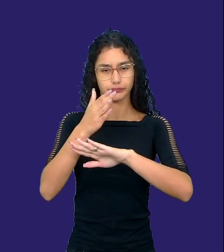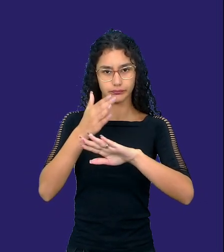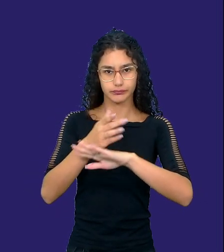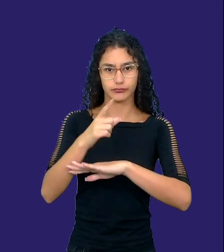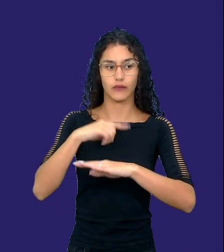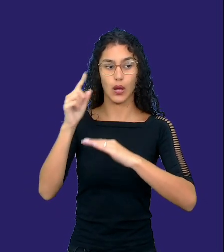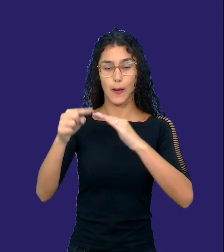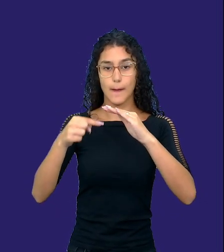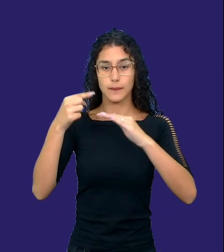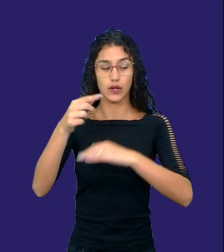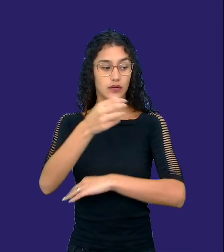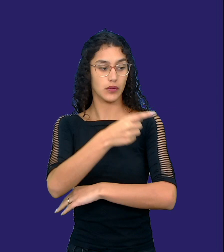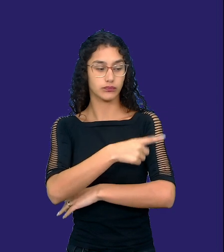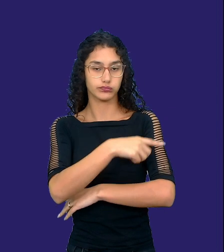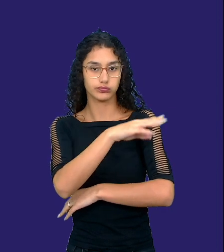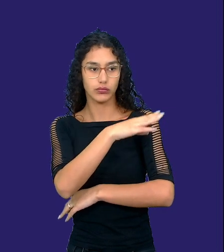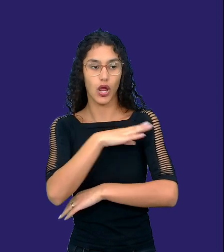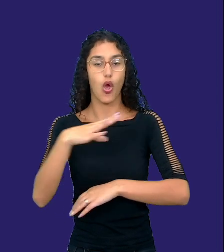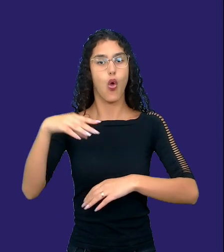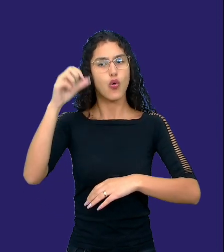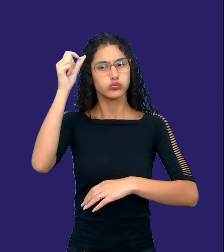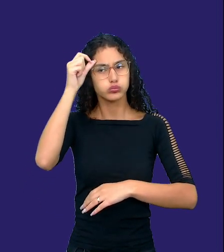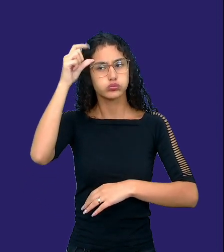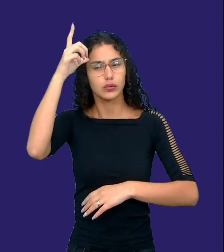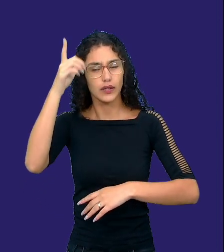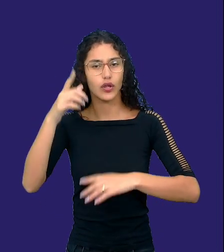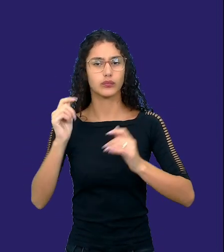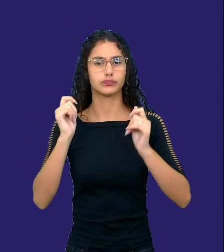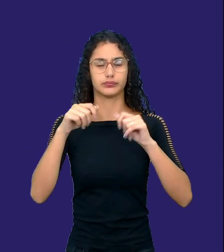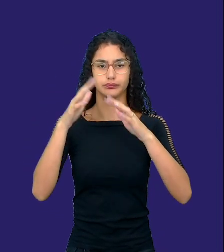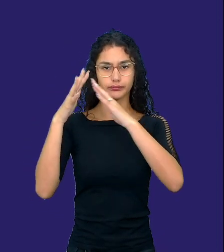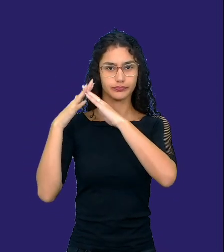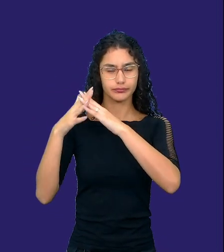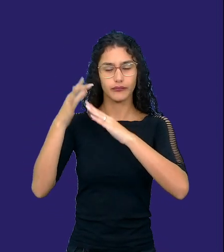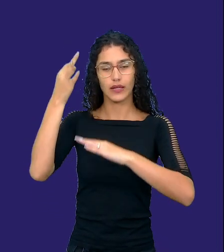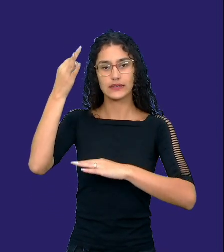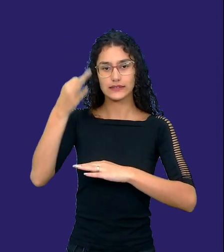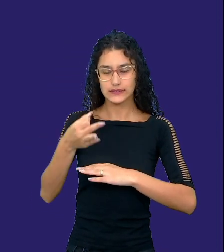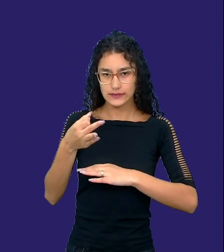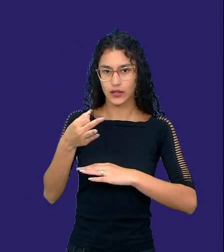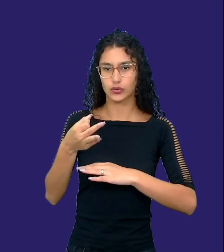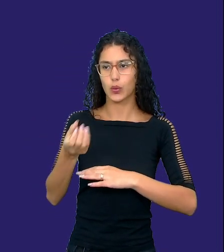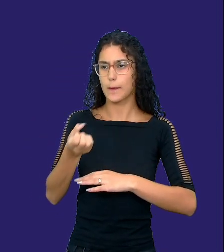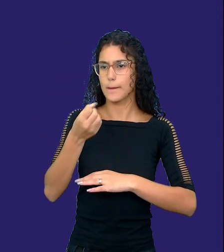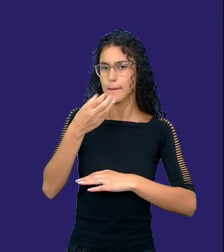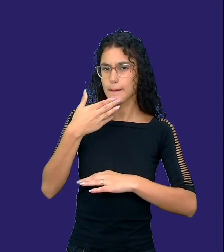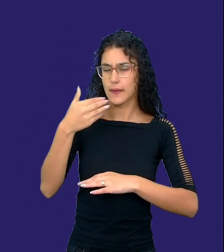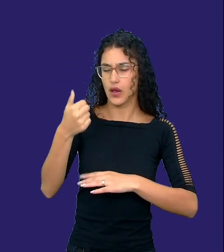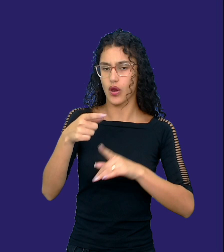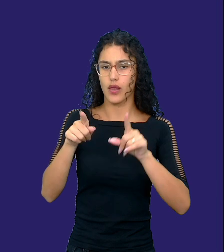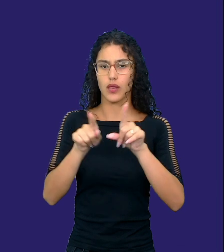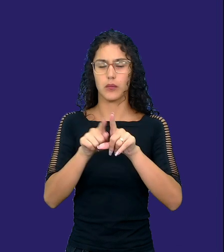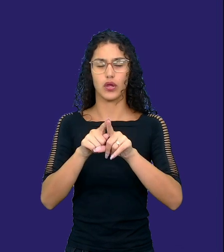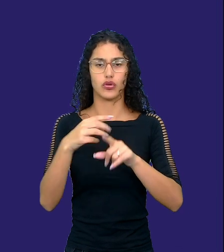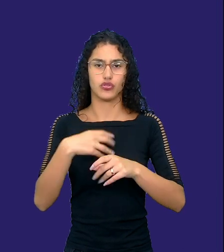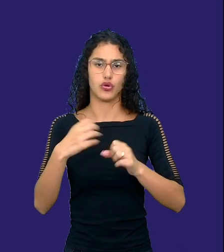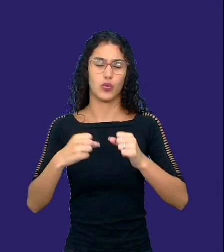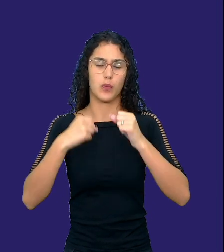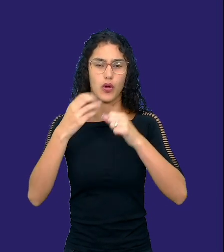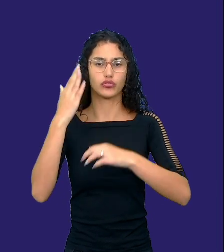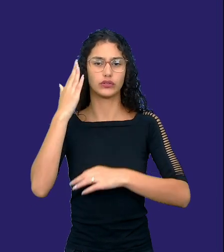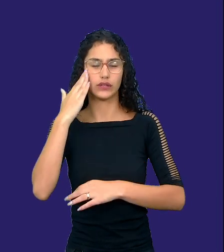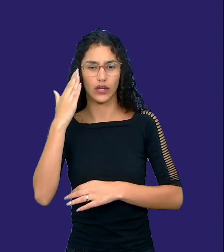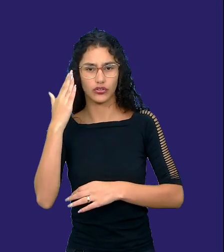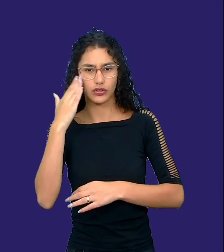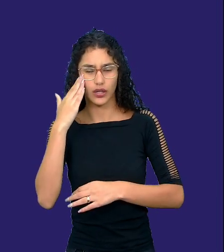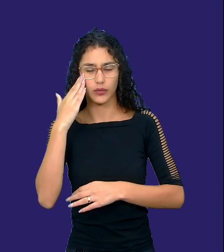a próxima série com seus conhecimentos cognitivos mais apurados, né, de forma que ele possa compreender de